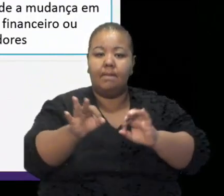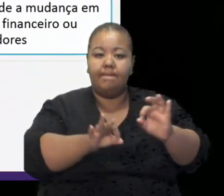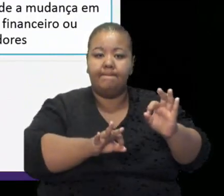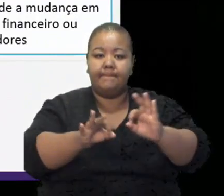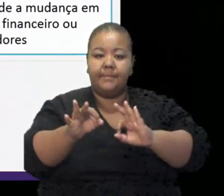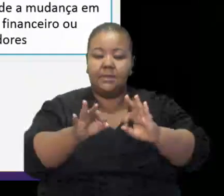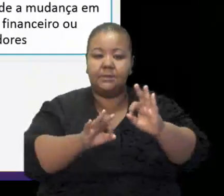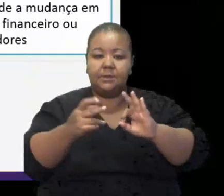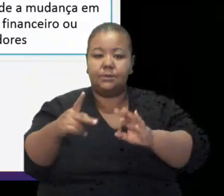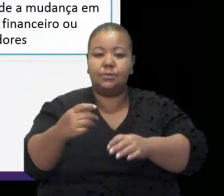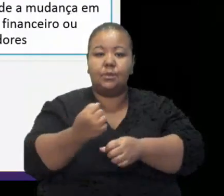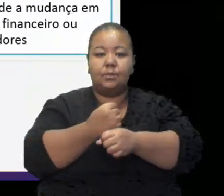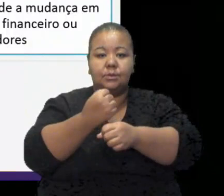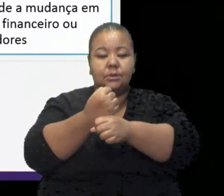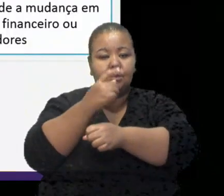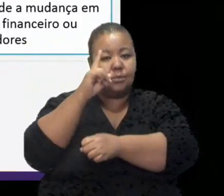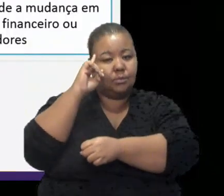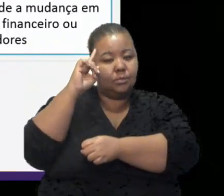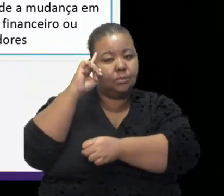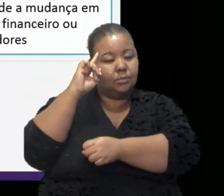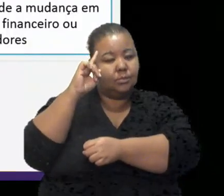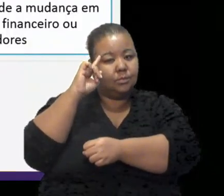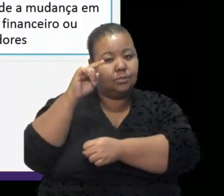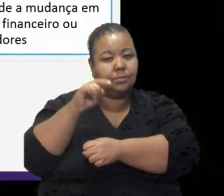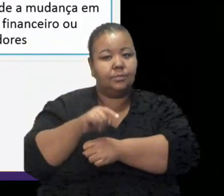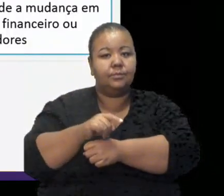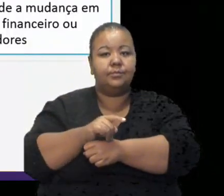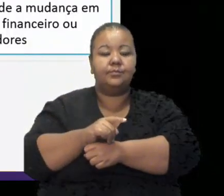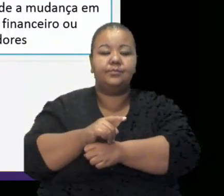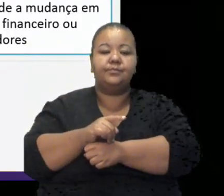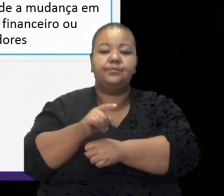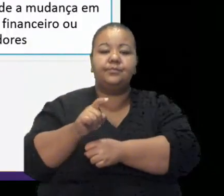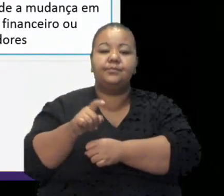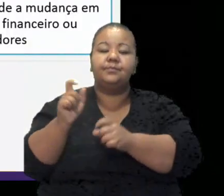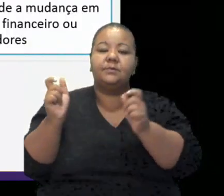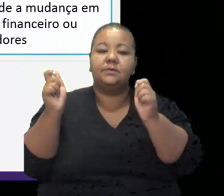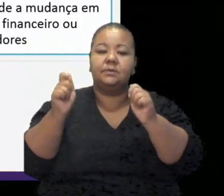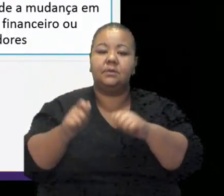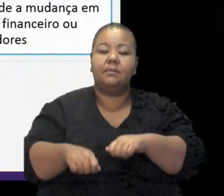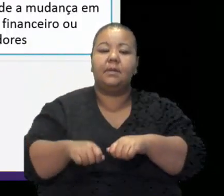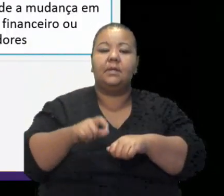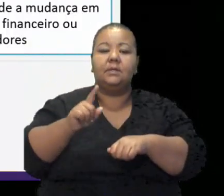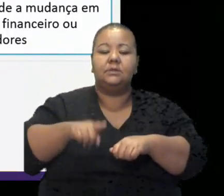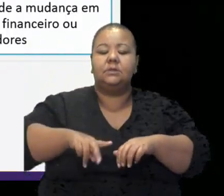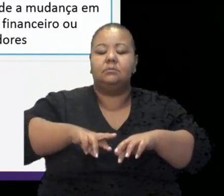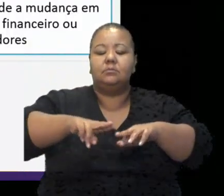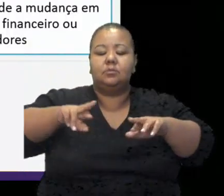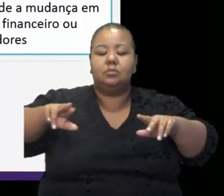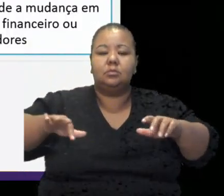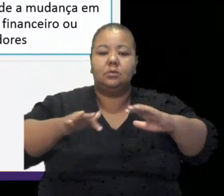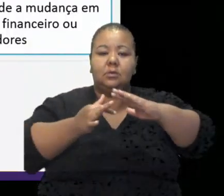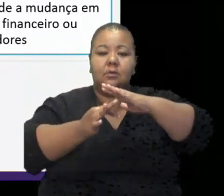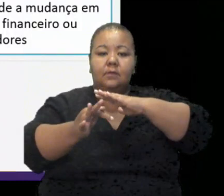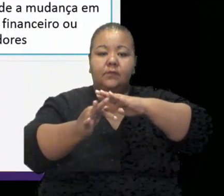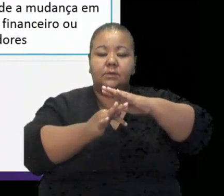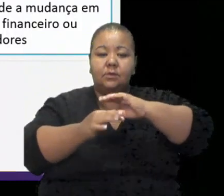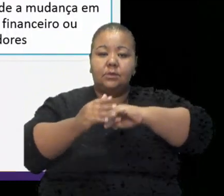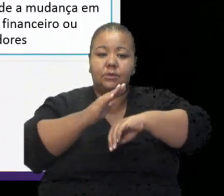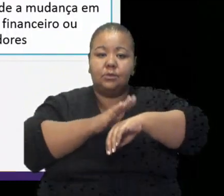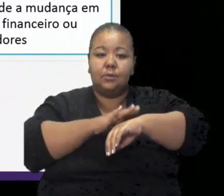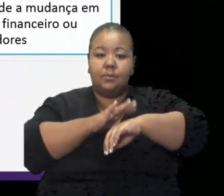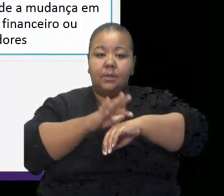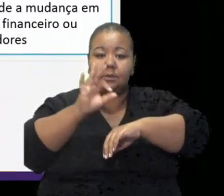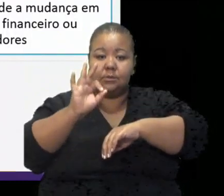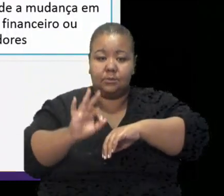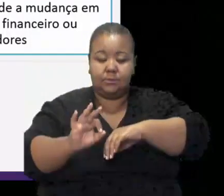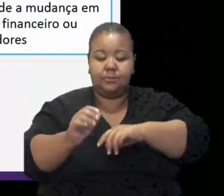sua produção rotineira, né, o dia a dia dela, sendo capaz de acionar diferentes fornecedores no momento que é mais adequado,